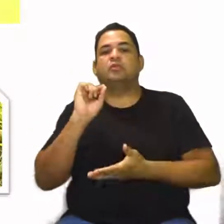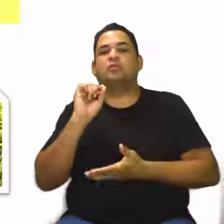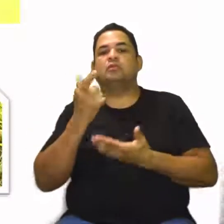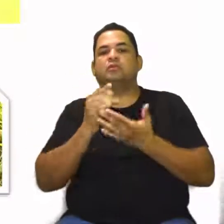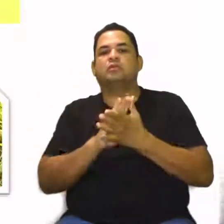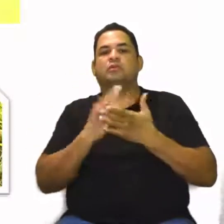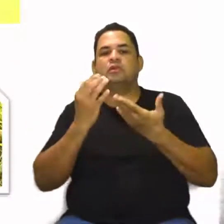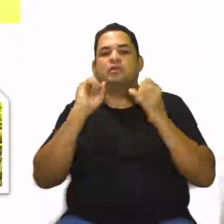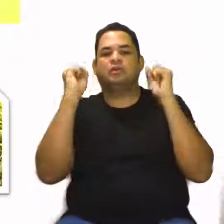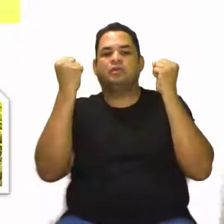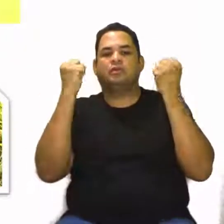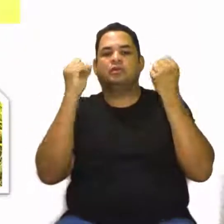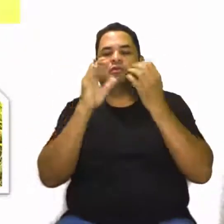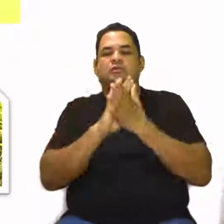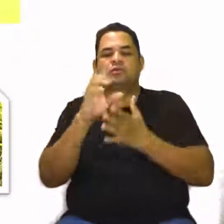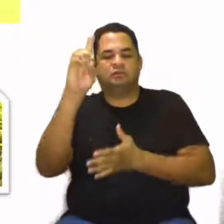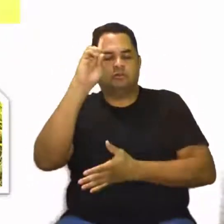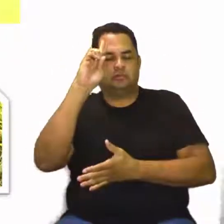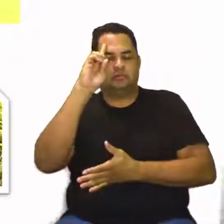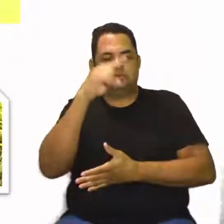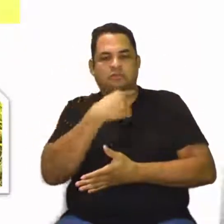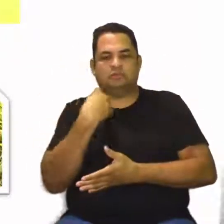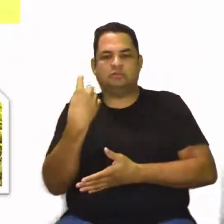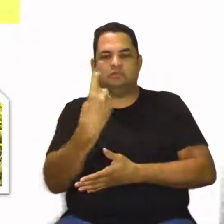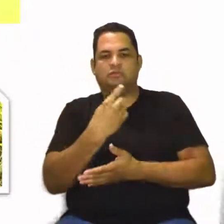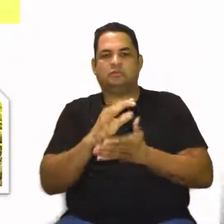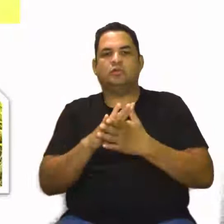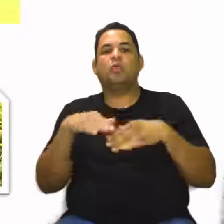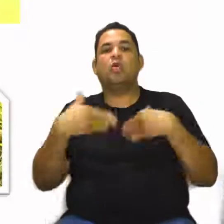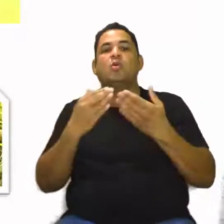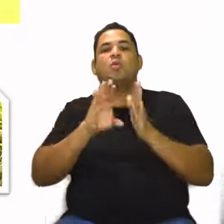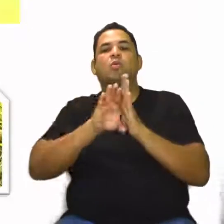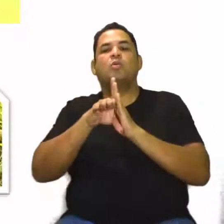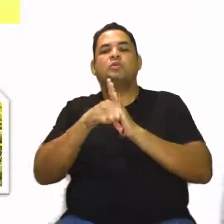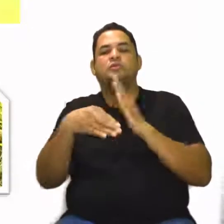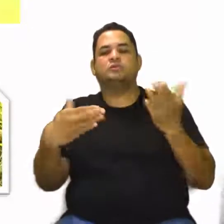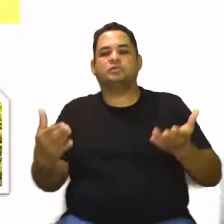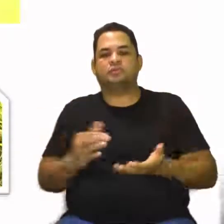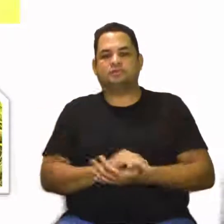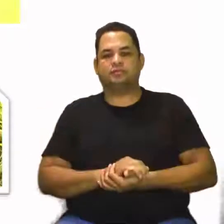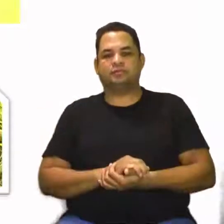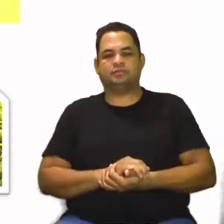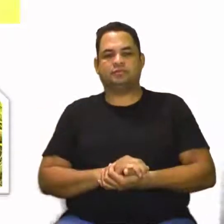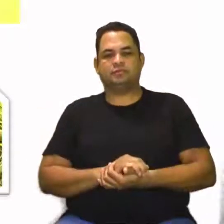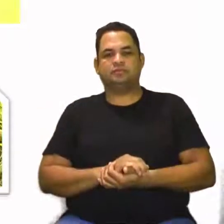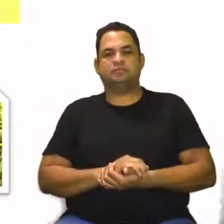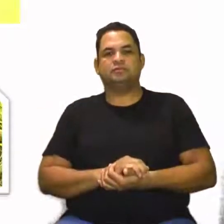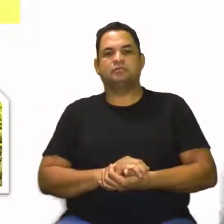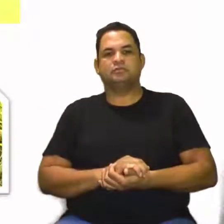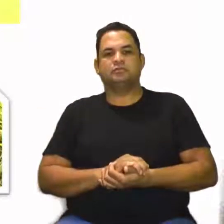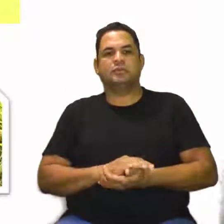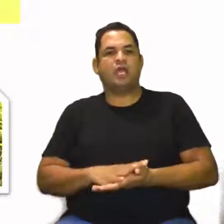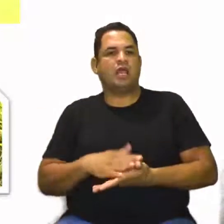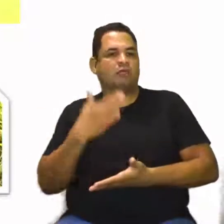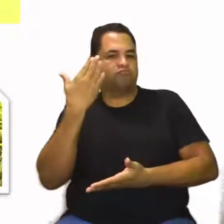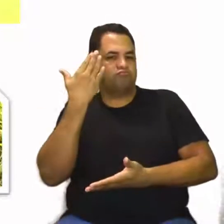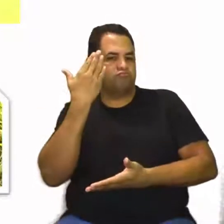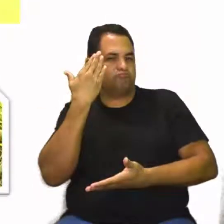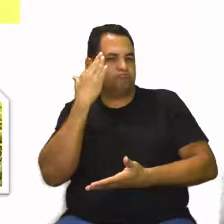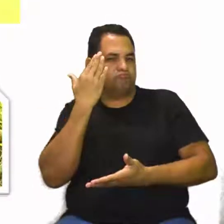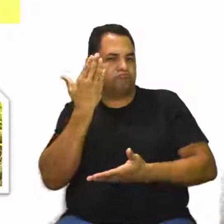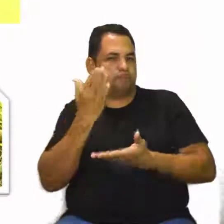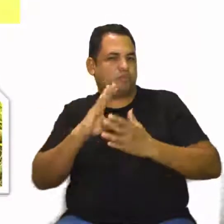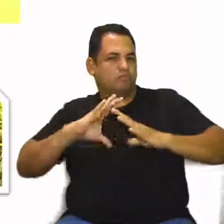seria a atividade física no nosso cotidiano. Então, qual que seria o conceito, professora Iris? O conceito seria que ele compreende aí